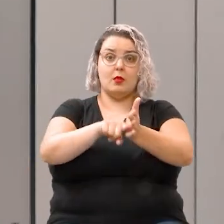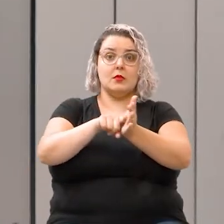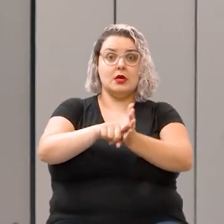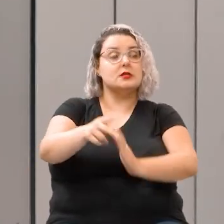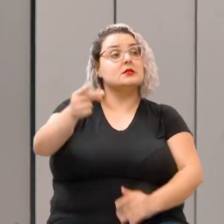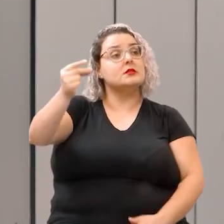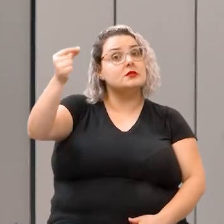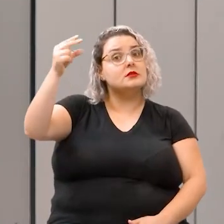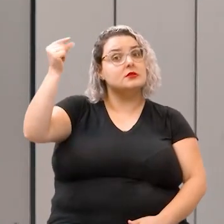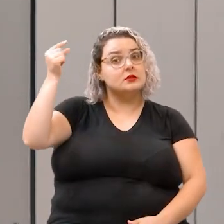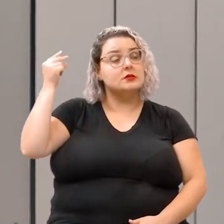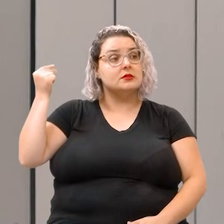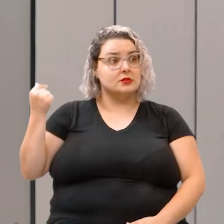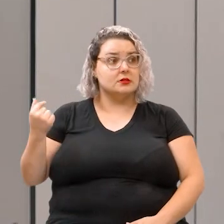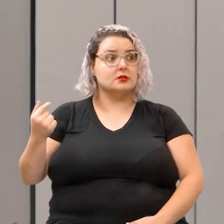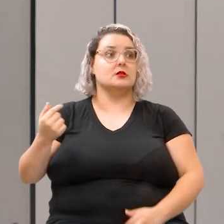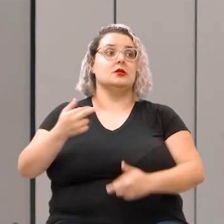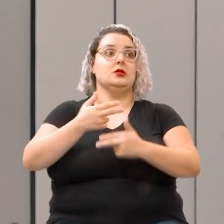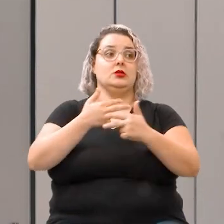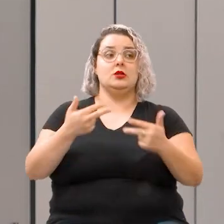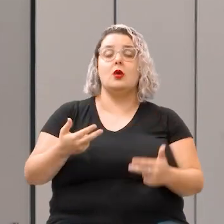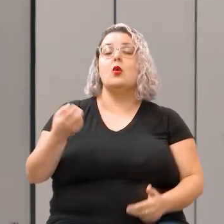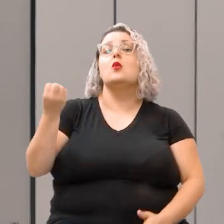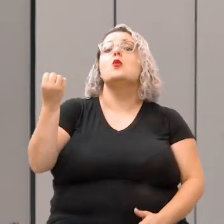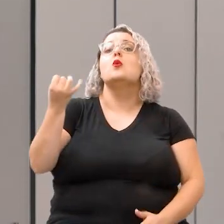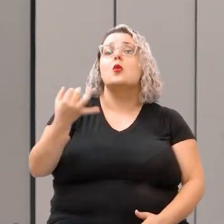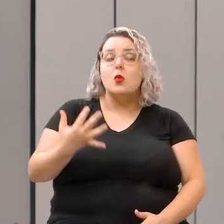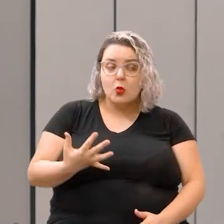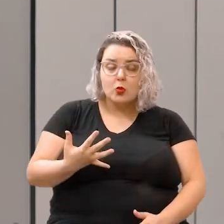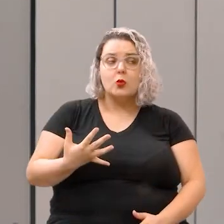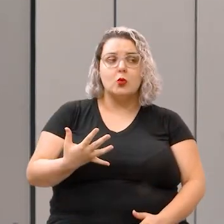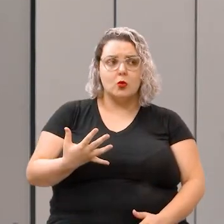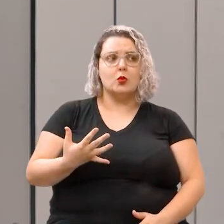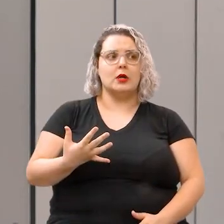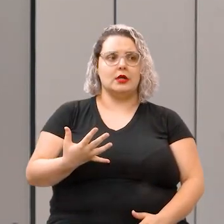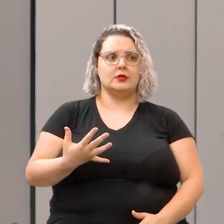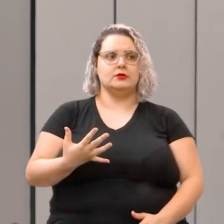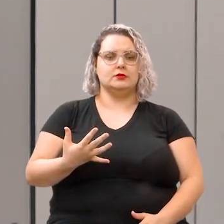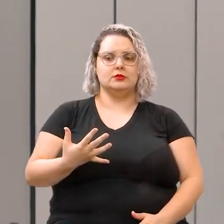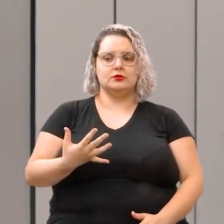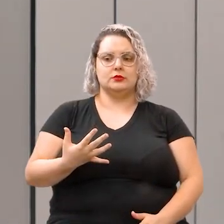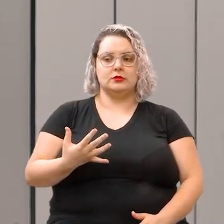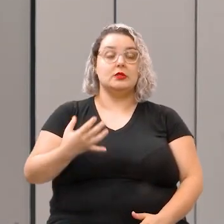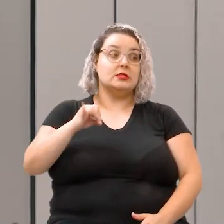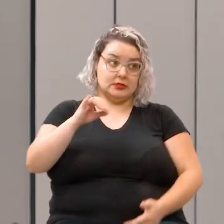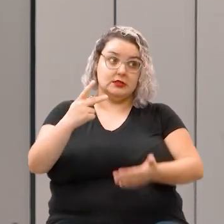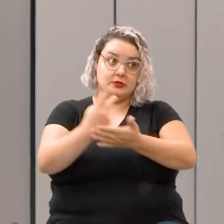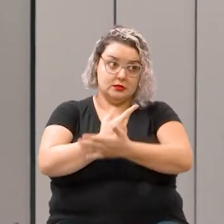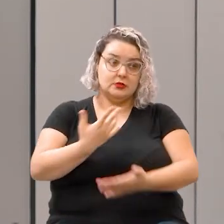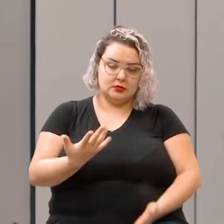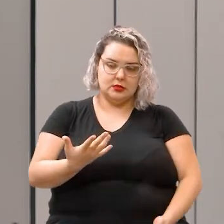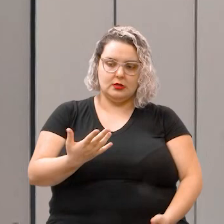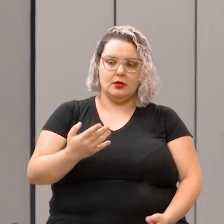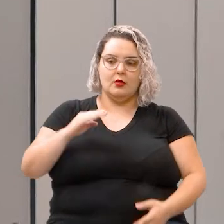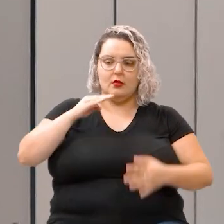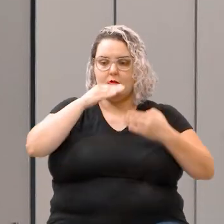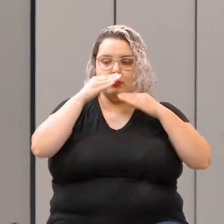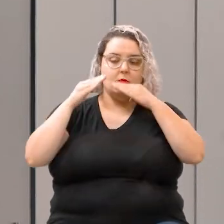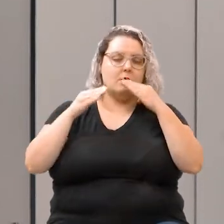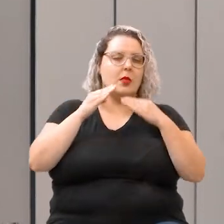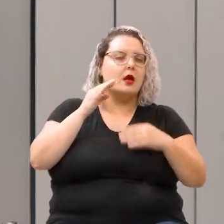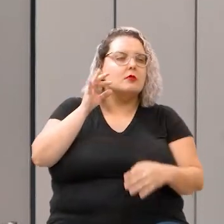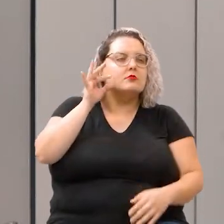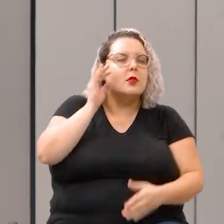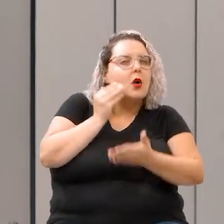antiga, que essa questão de o quanto se eu estiver errado, uma bactéria que